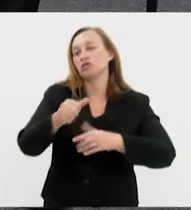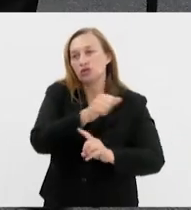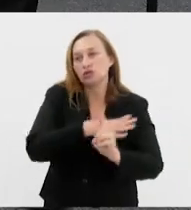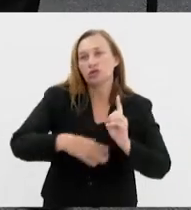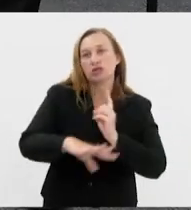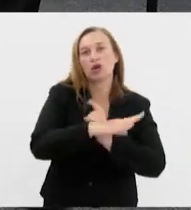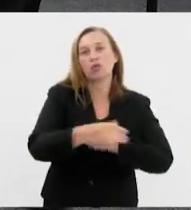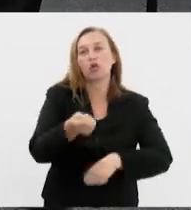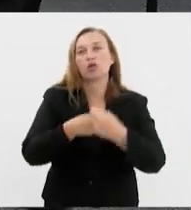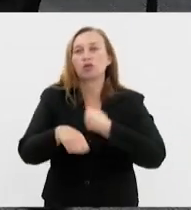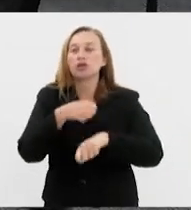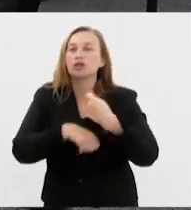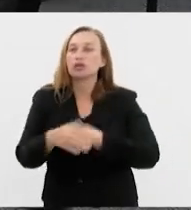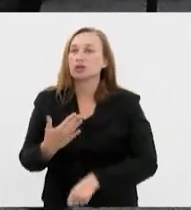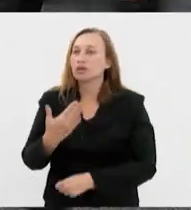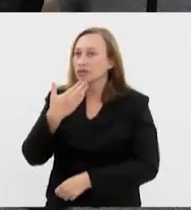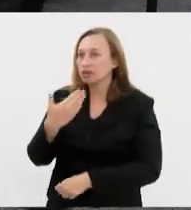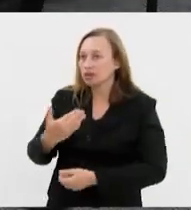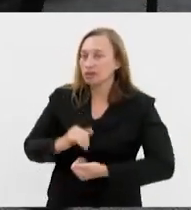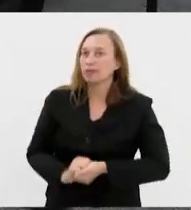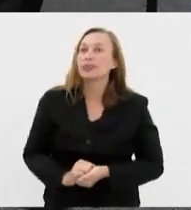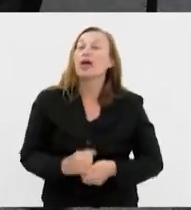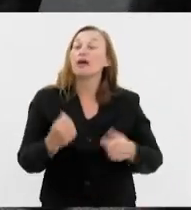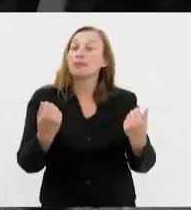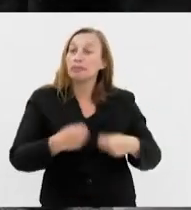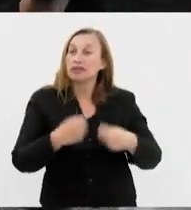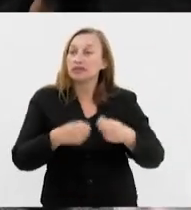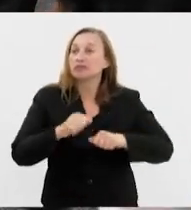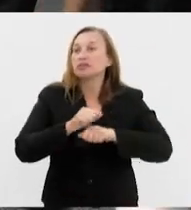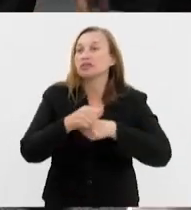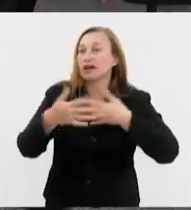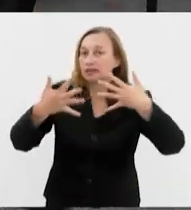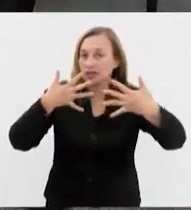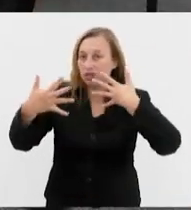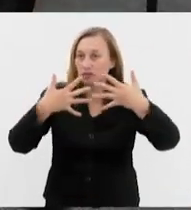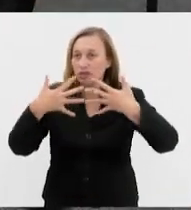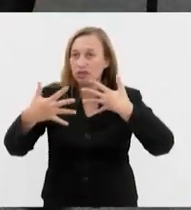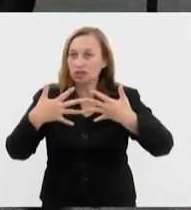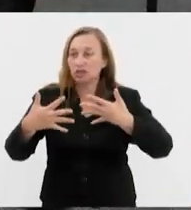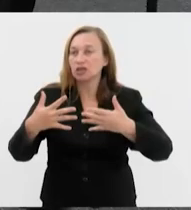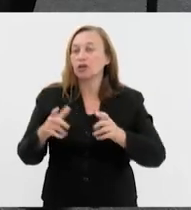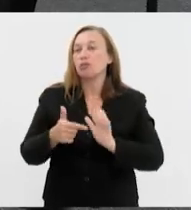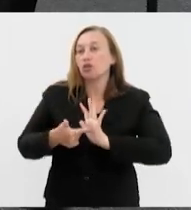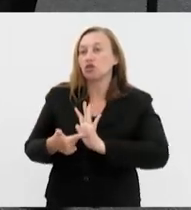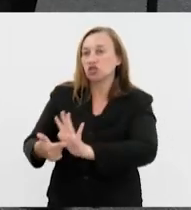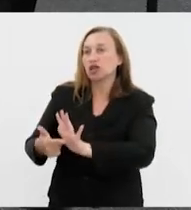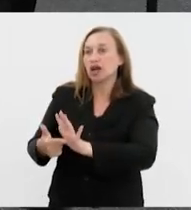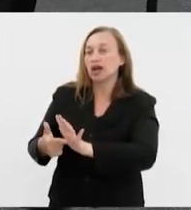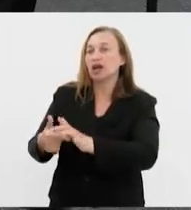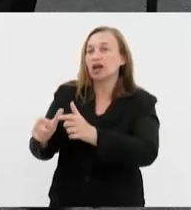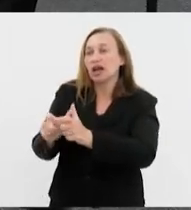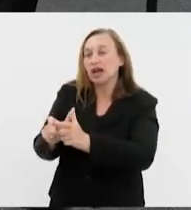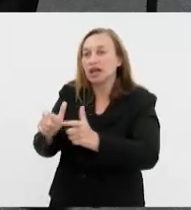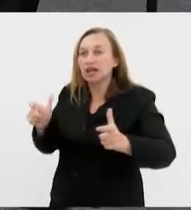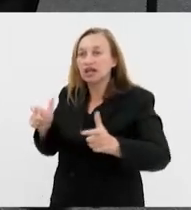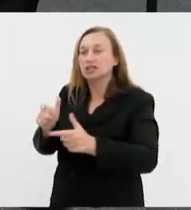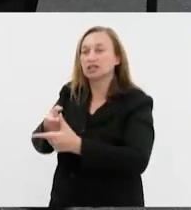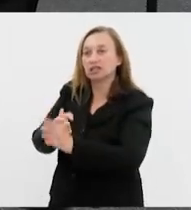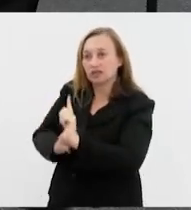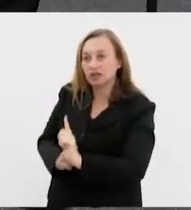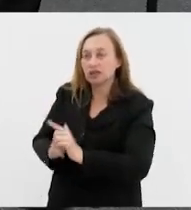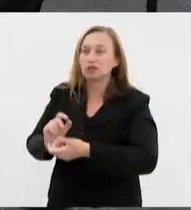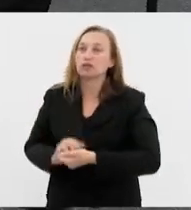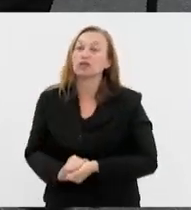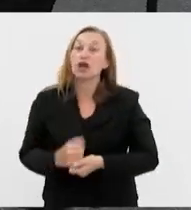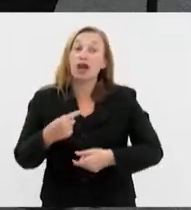queria reforçar na sua perspectiva. Temos que dar transparência aos grandes devedores, temos que dar transparência àqueles que